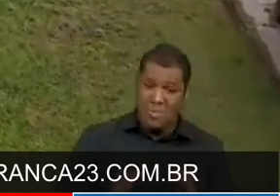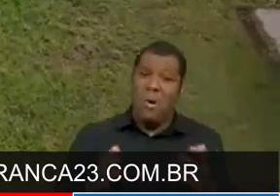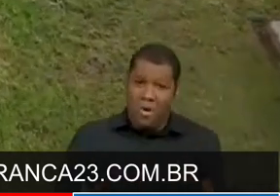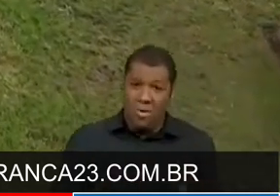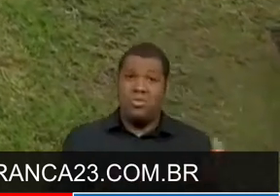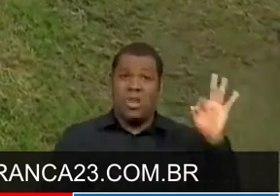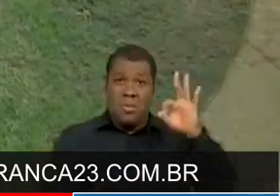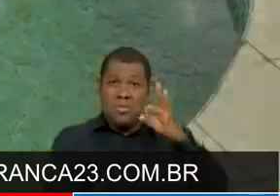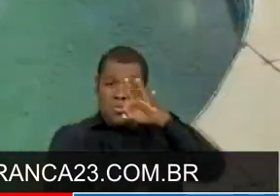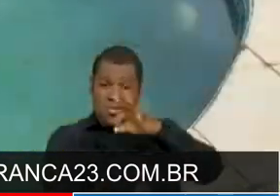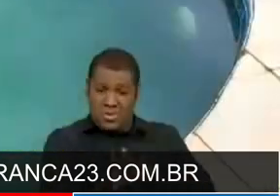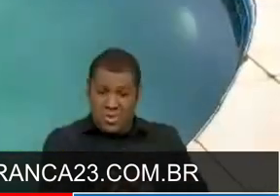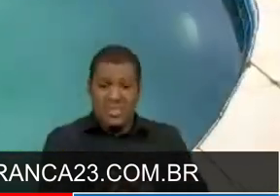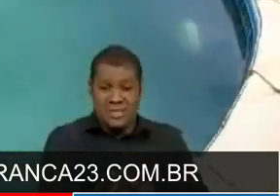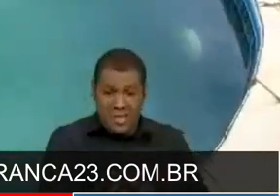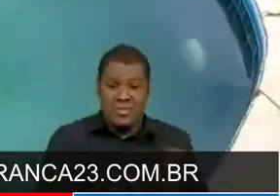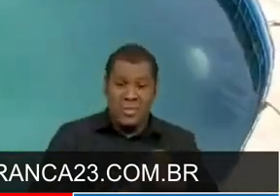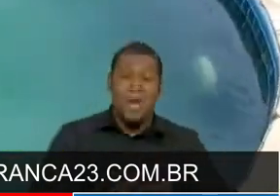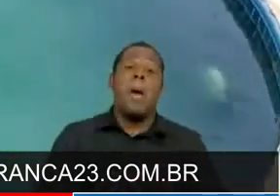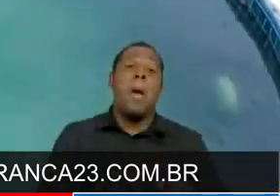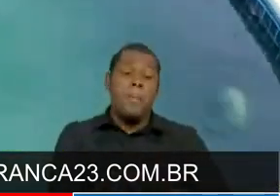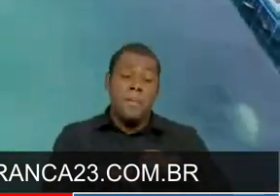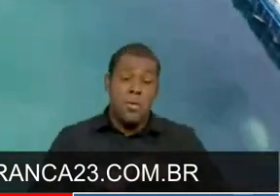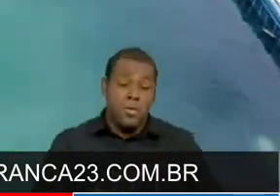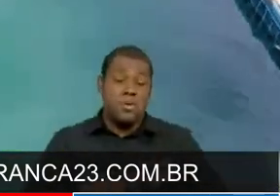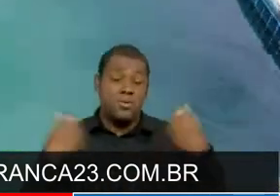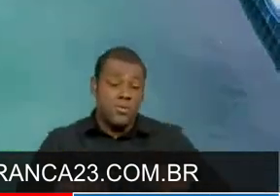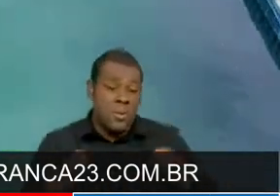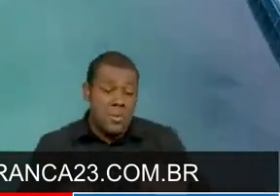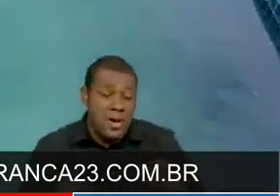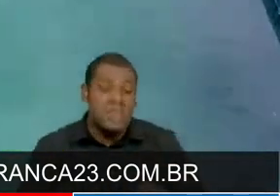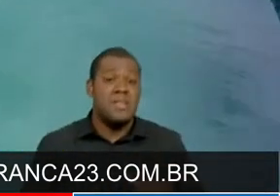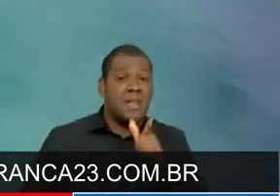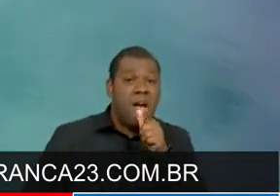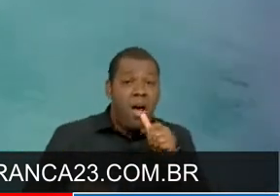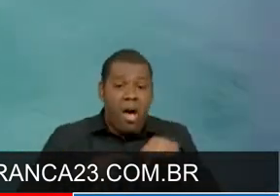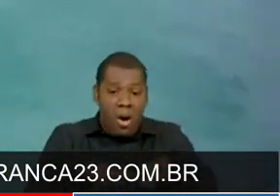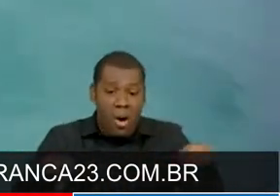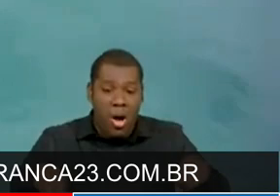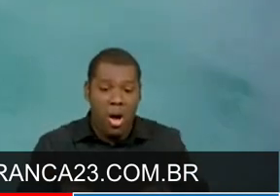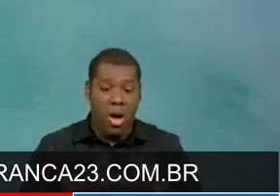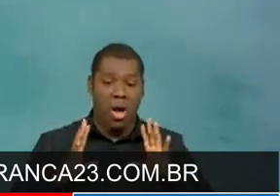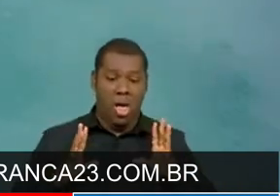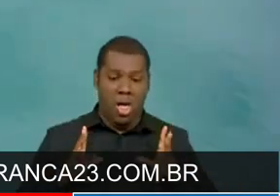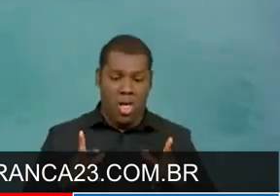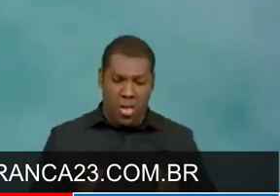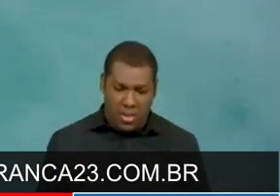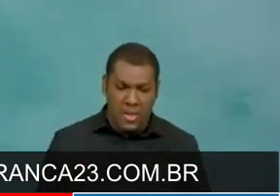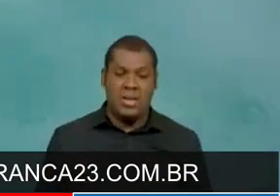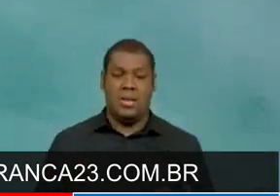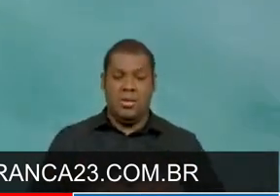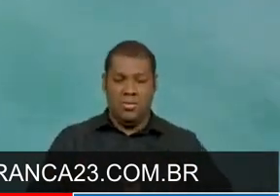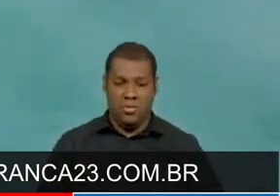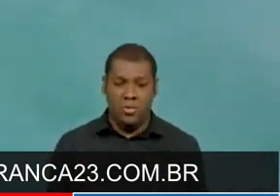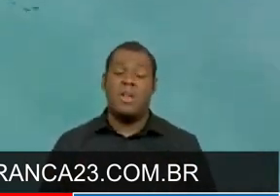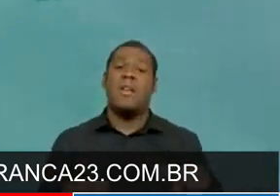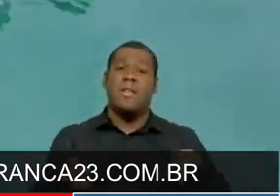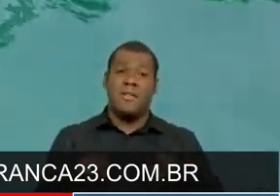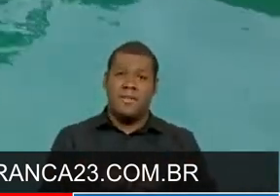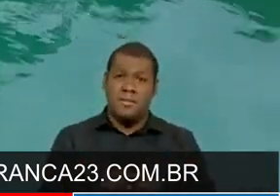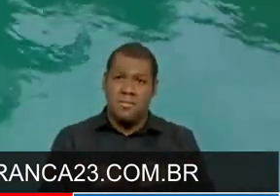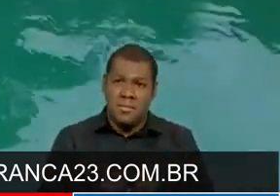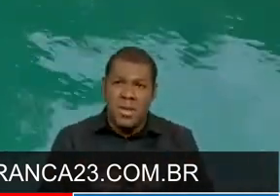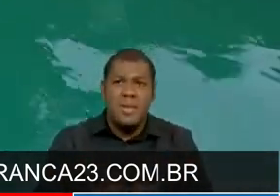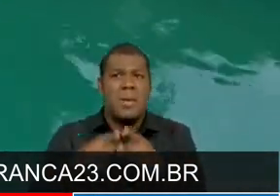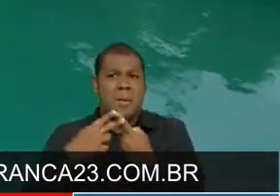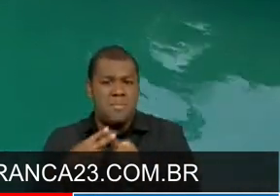do Aedes aegypti. Por isso, é importante limpar as bordas e paredes desses locais para retirar resíduos orgânicos que servem